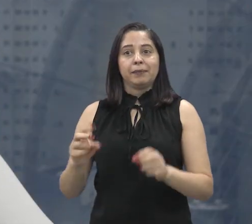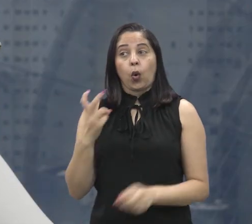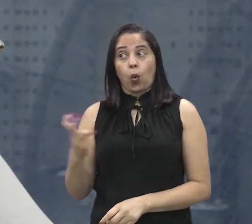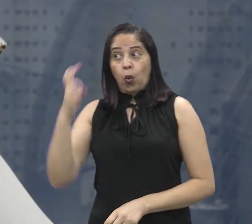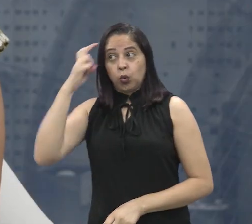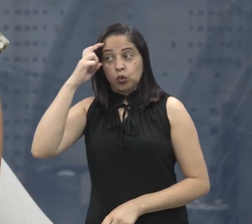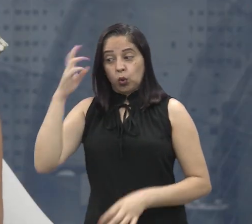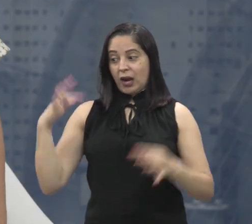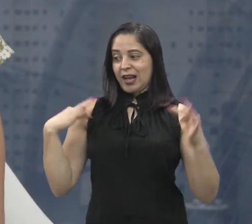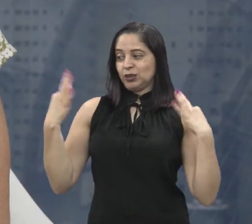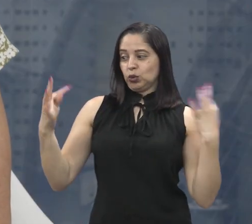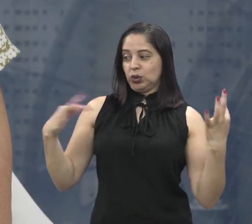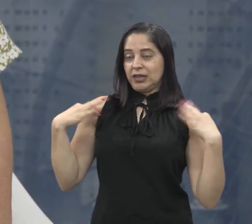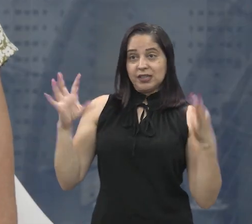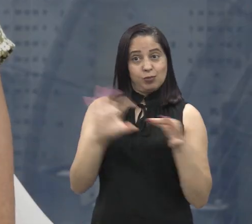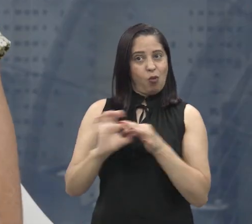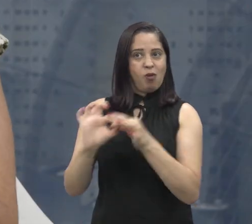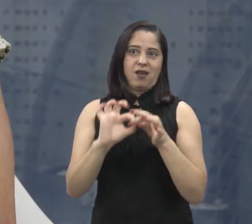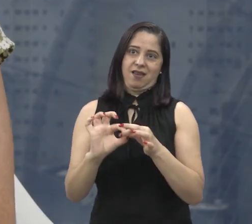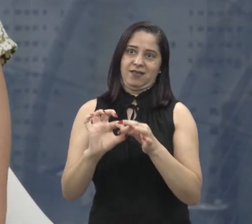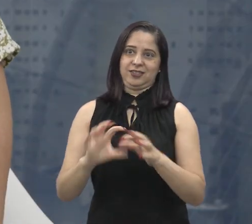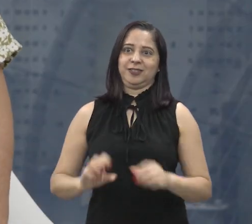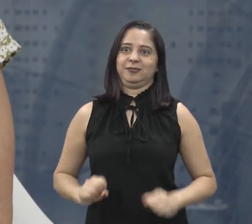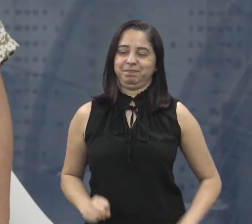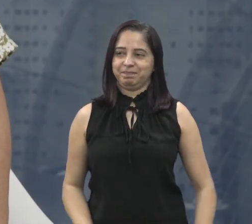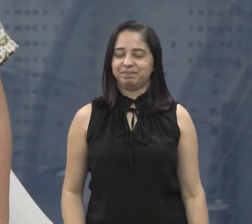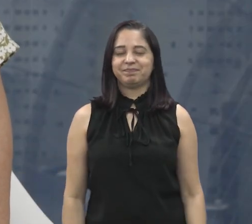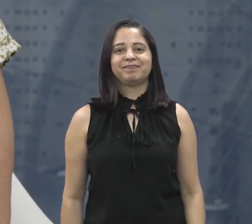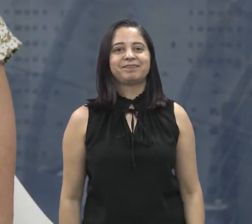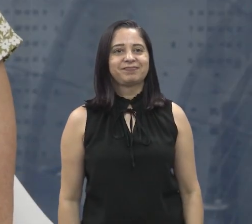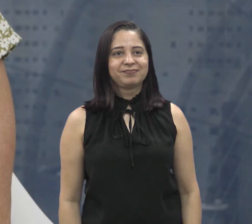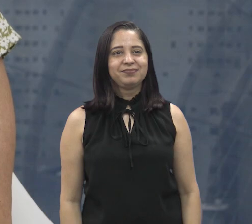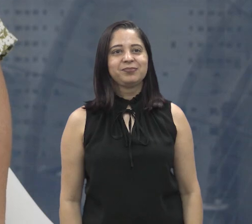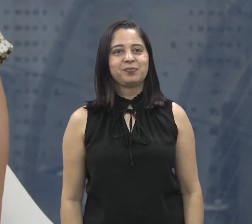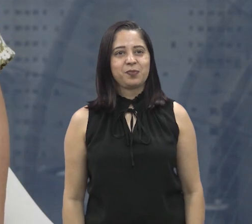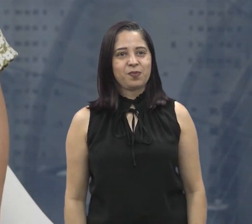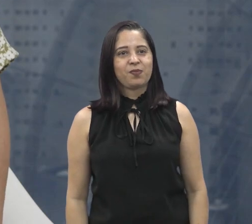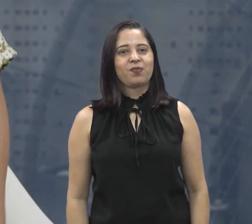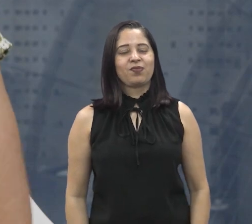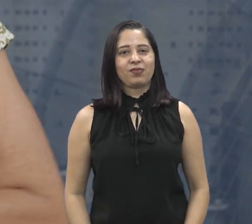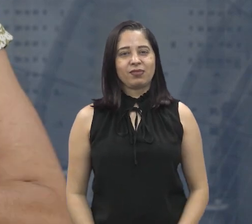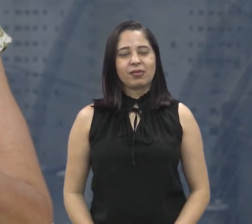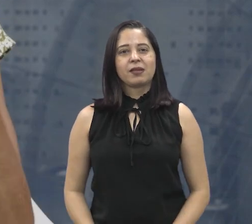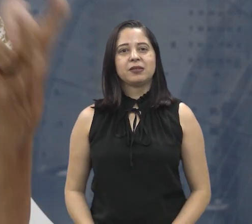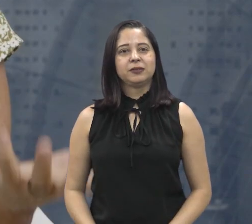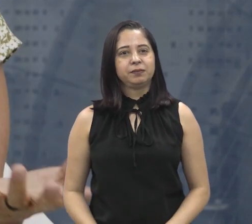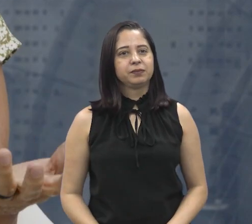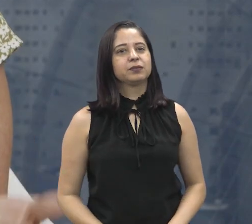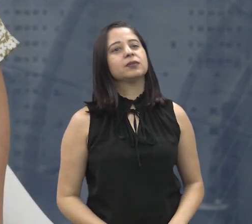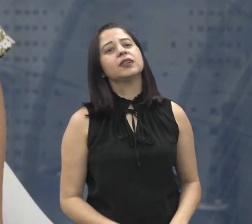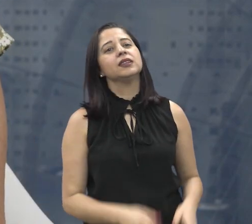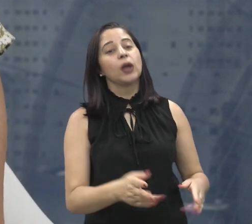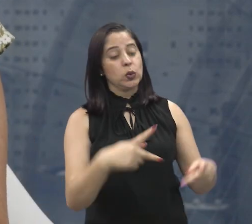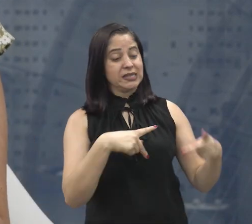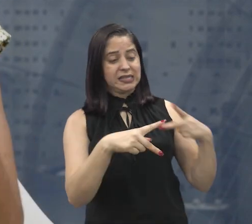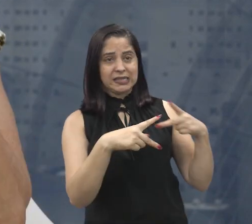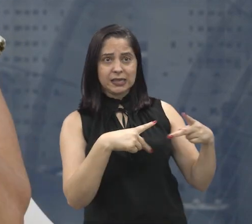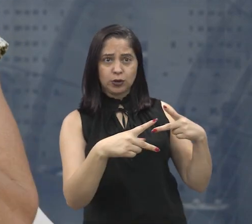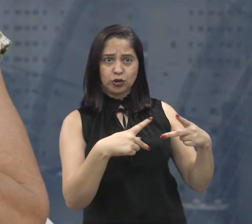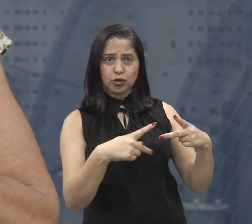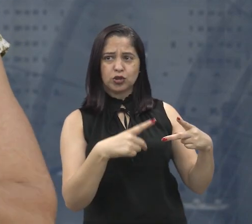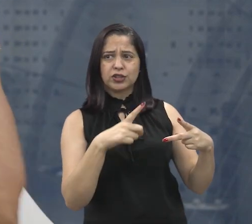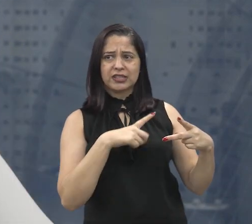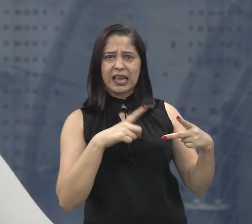esse tempo cultural de cada região, de cada território. Né? Então entendo que é isso, e só nos engrandece. Né?